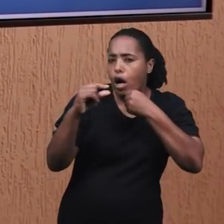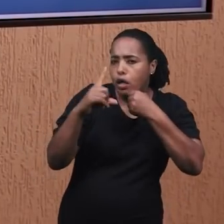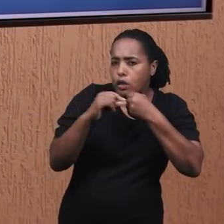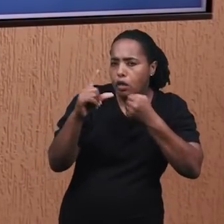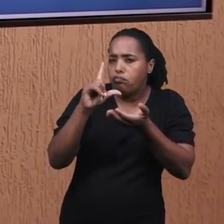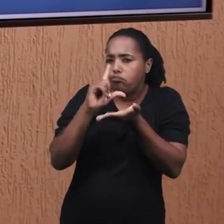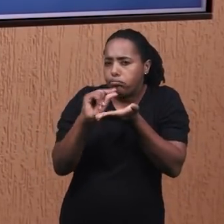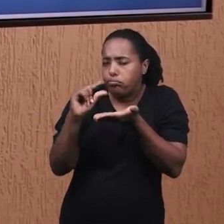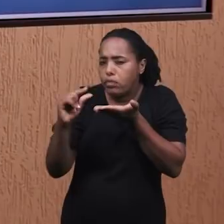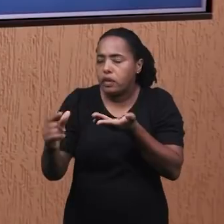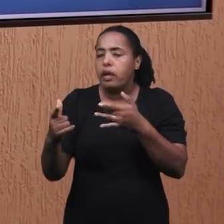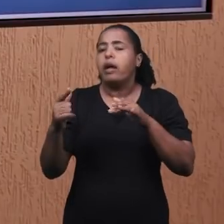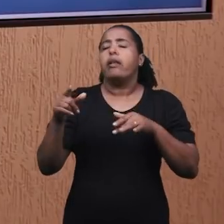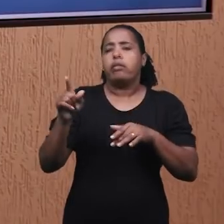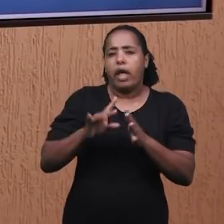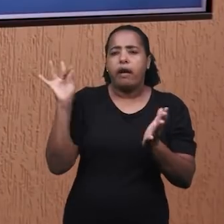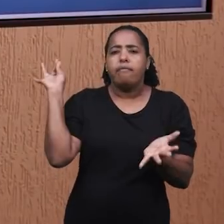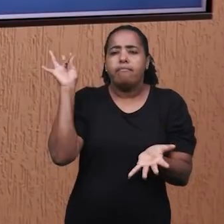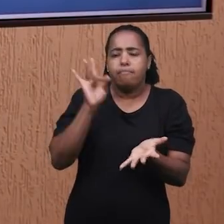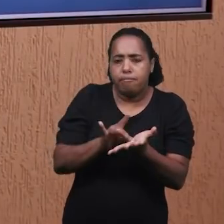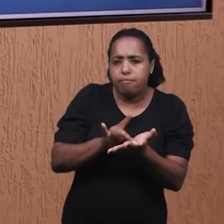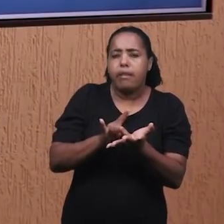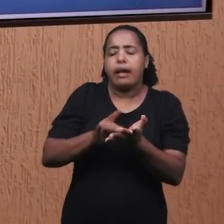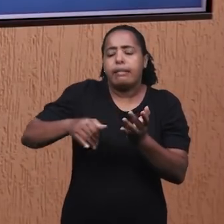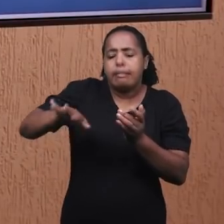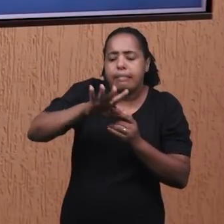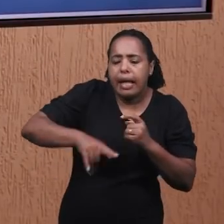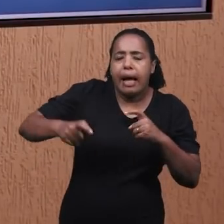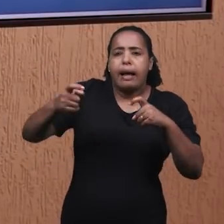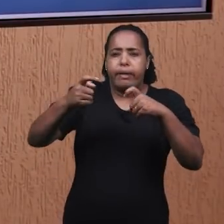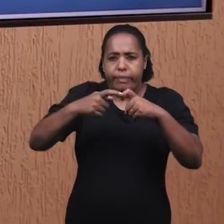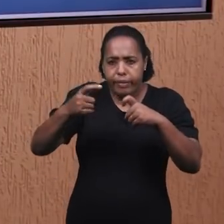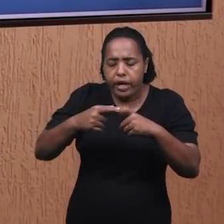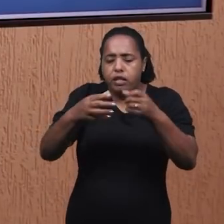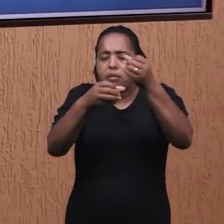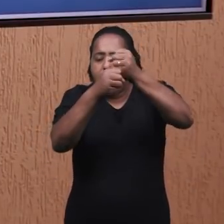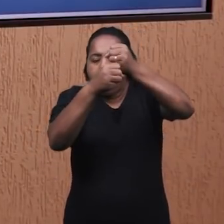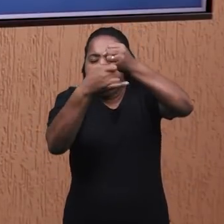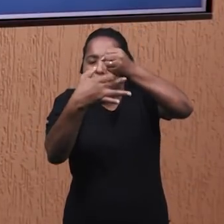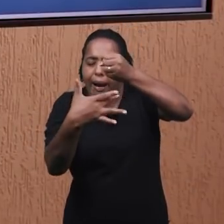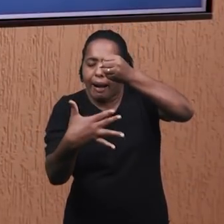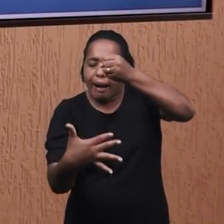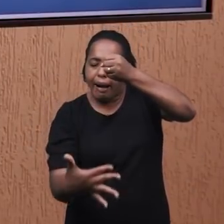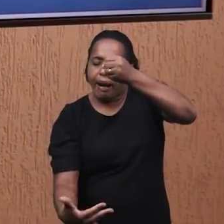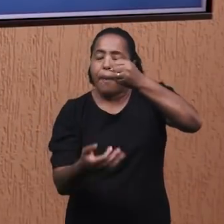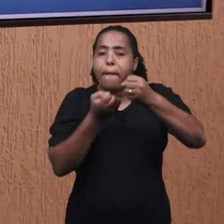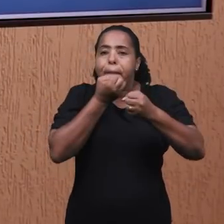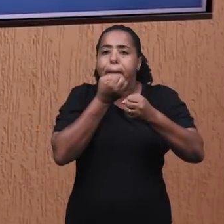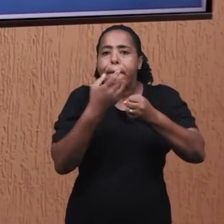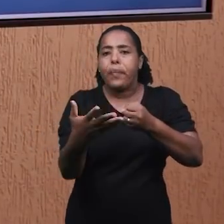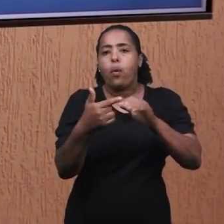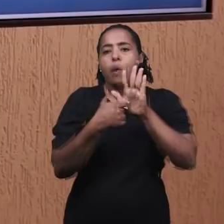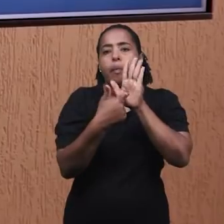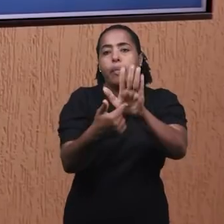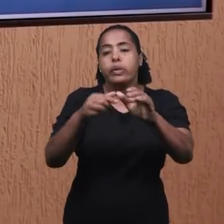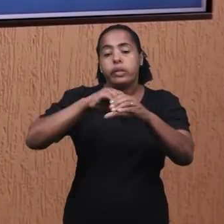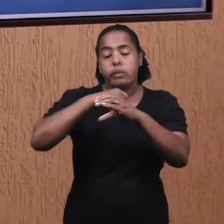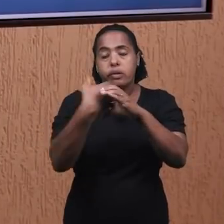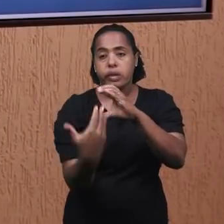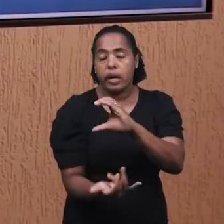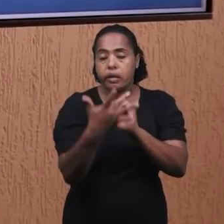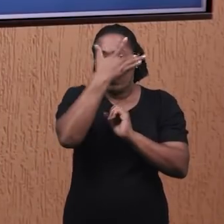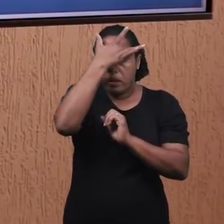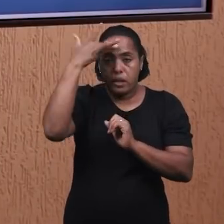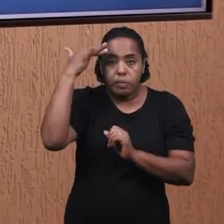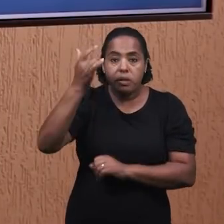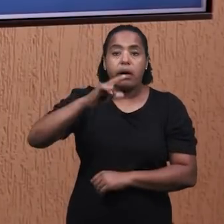tem validade clínica até hoje, porque ele faz uma descrição muito boa das características das pessoas